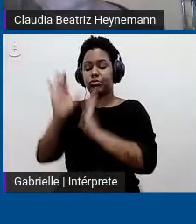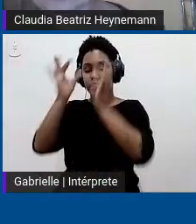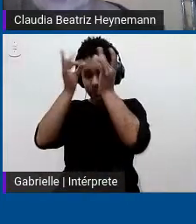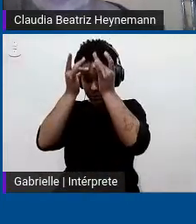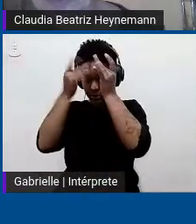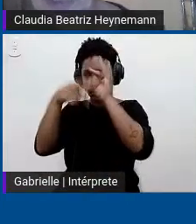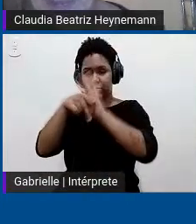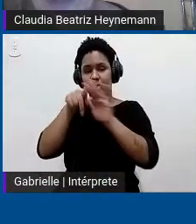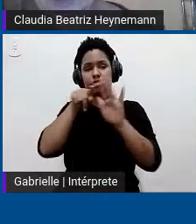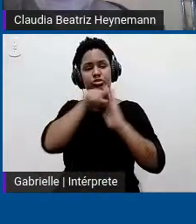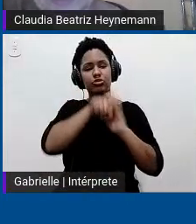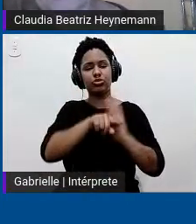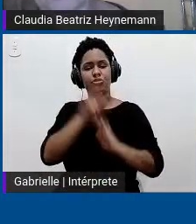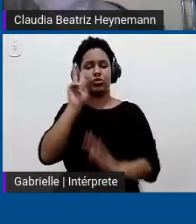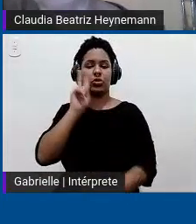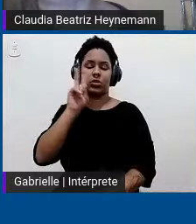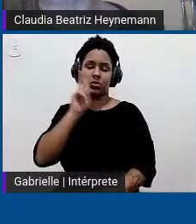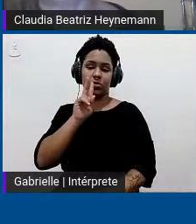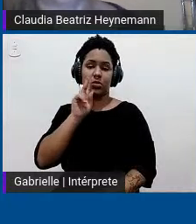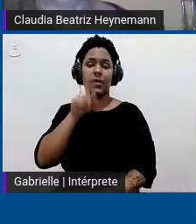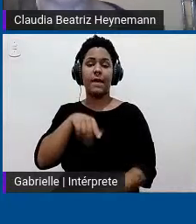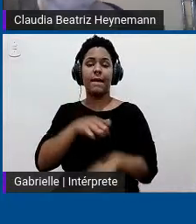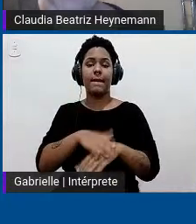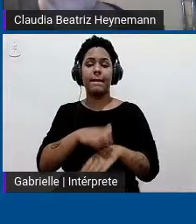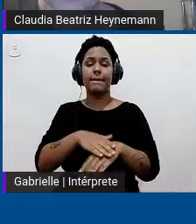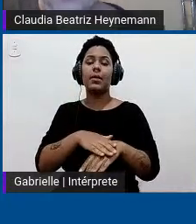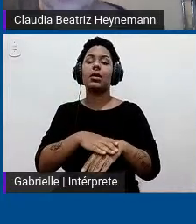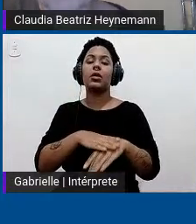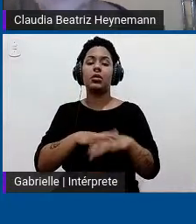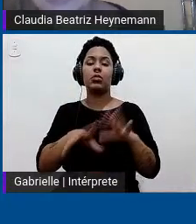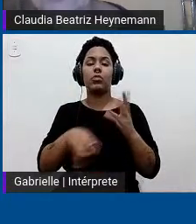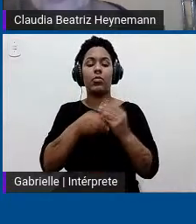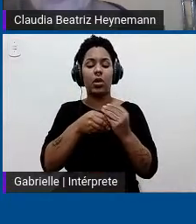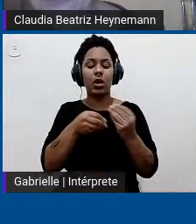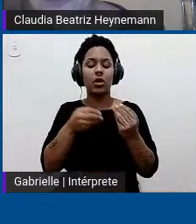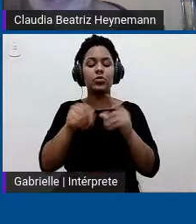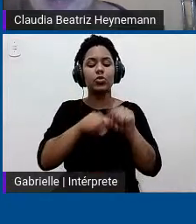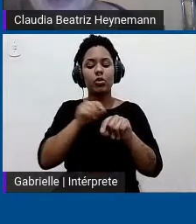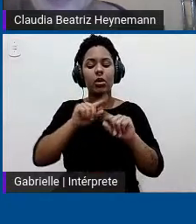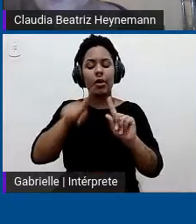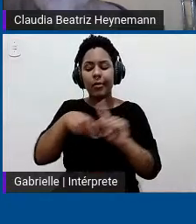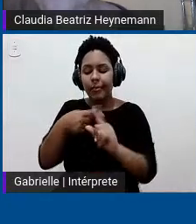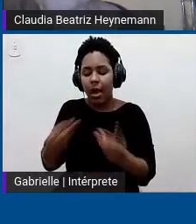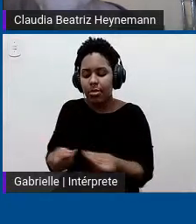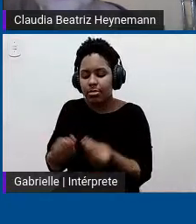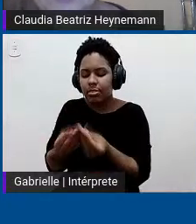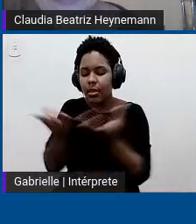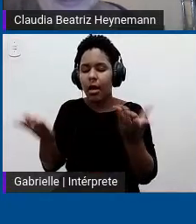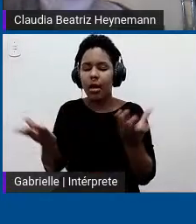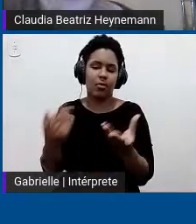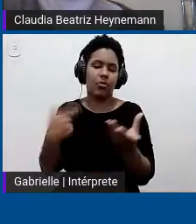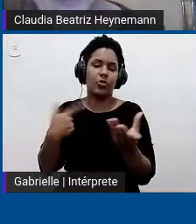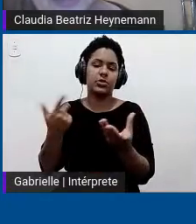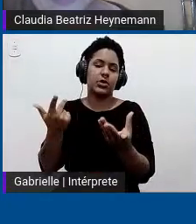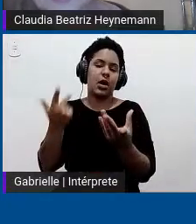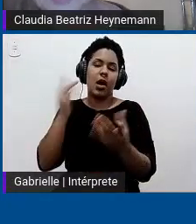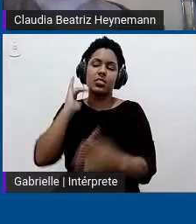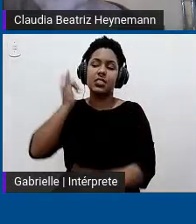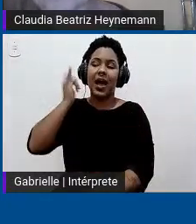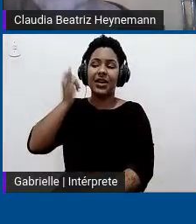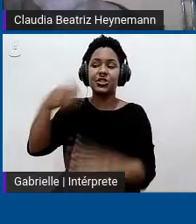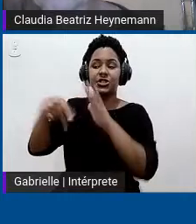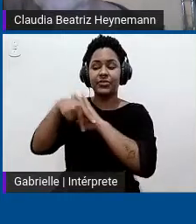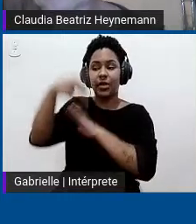mais fontes excepcionais capazes de acrescentar um pouco de sal a uma narrativa austera ou de fornecer, enfim,